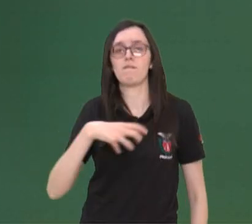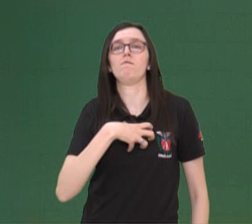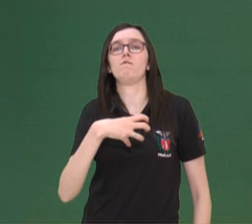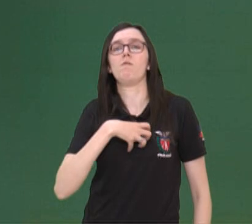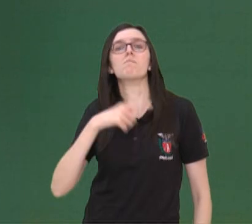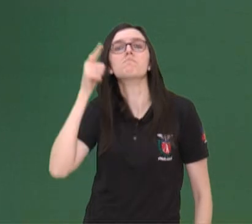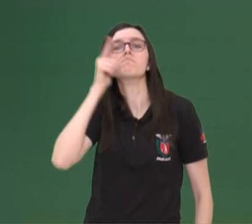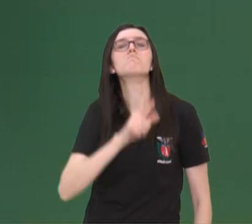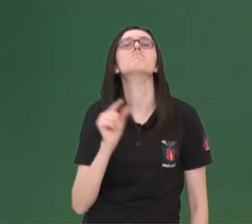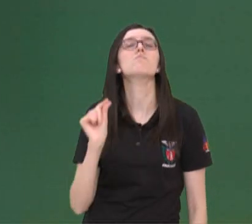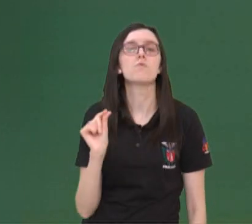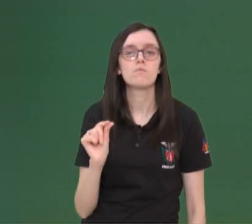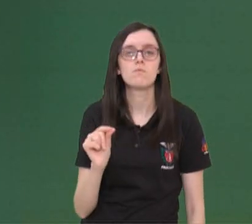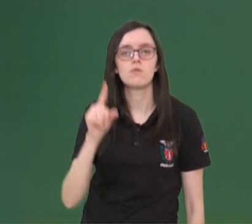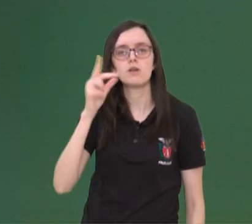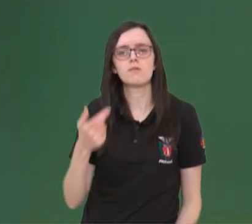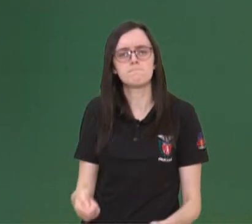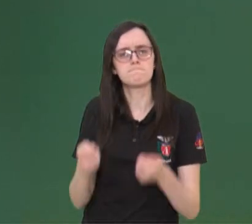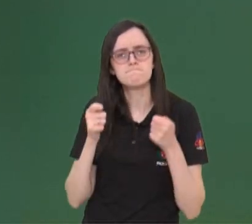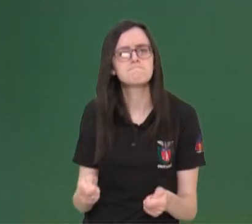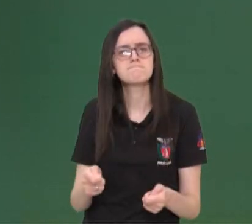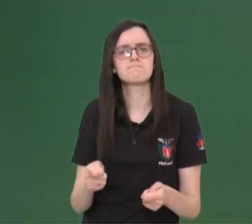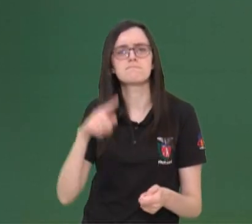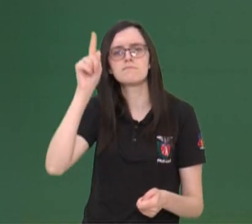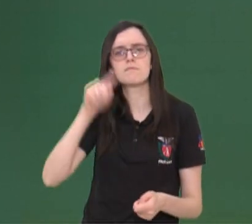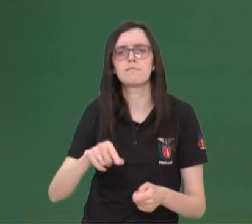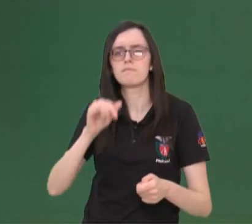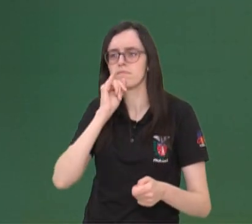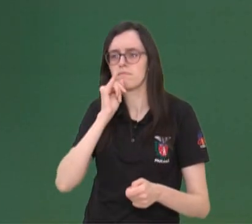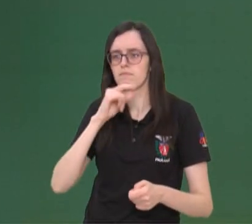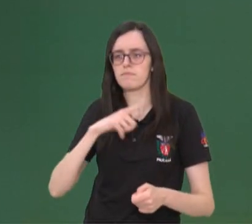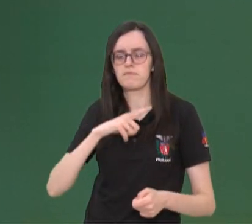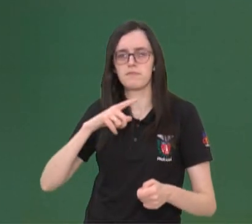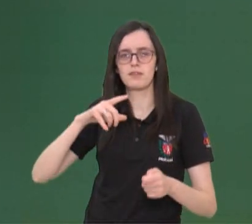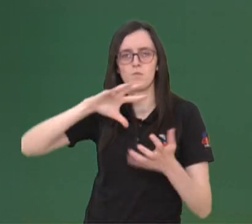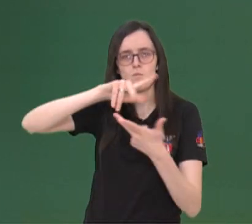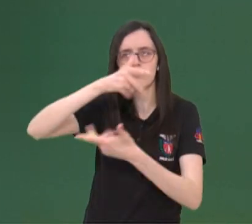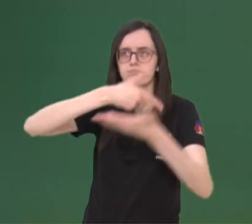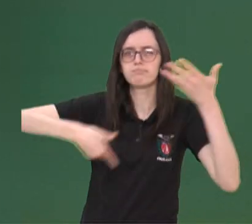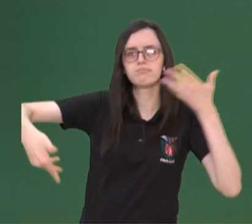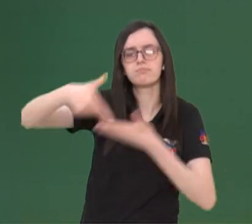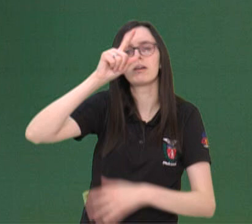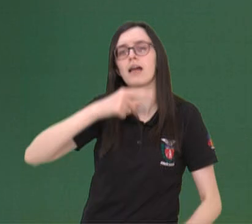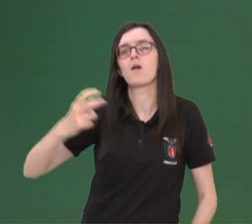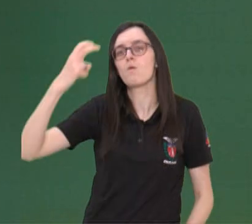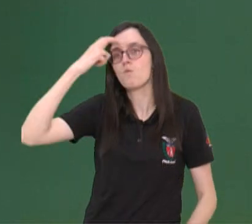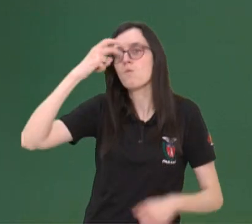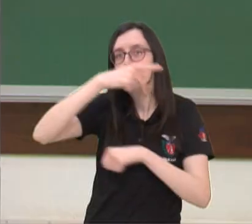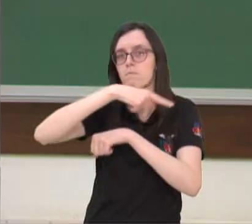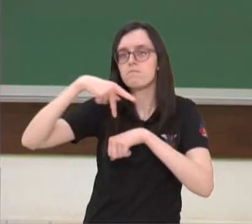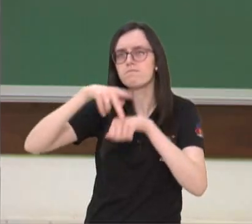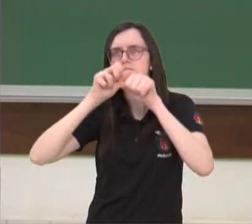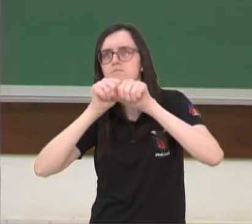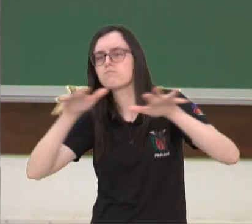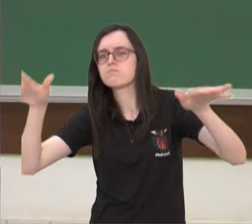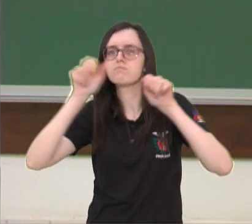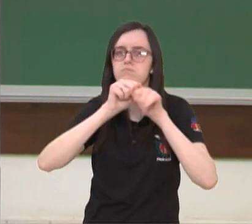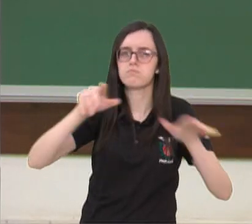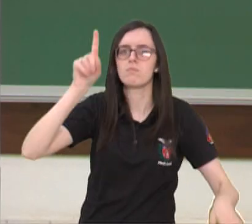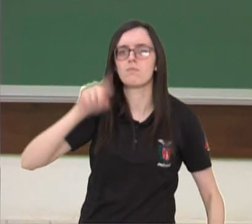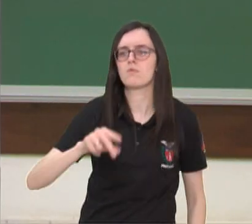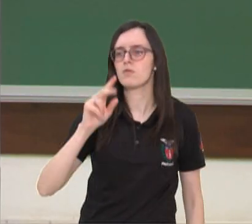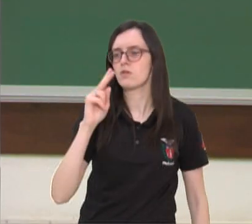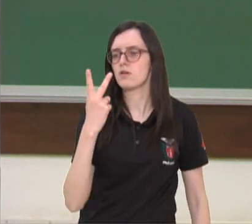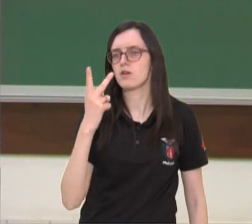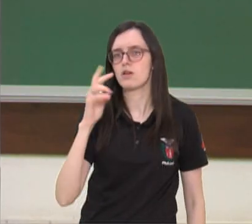que se tem de impor praticamente em volta dessa globalização a cultura dos países tidos como